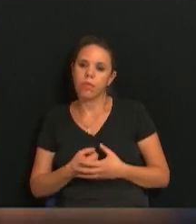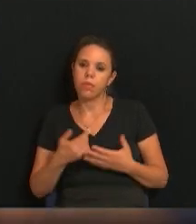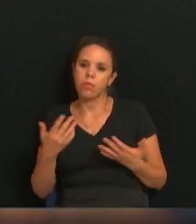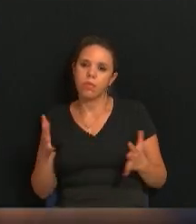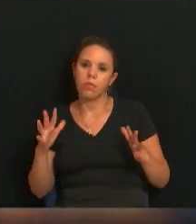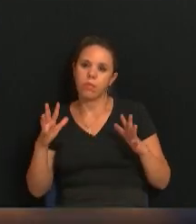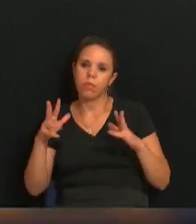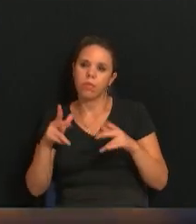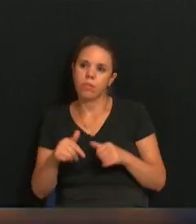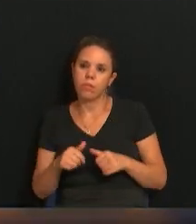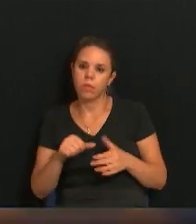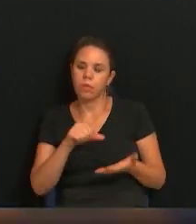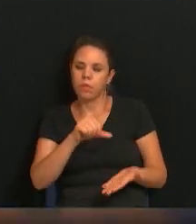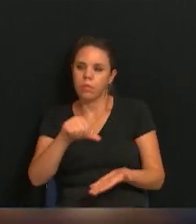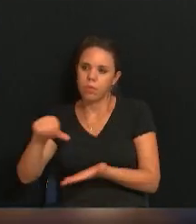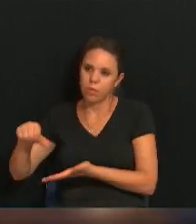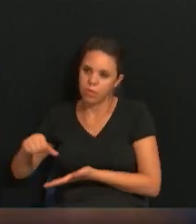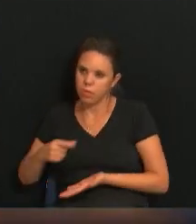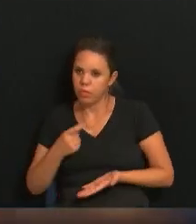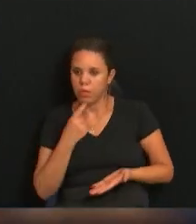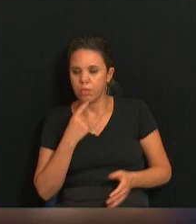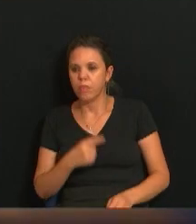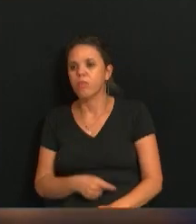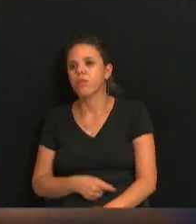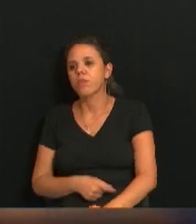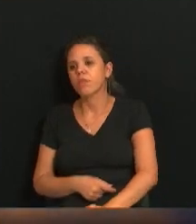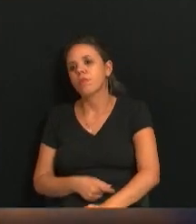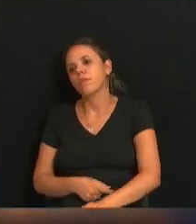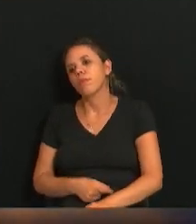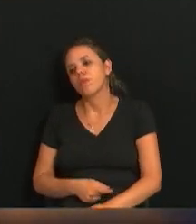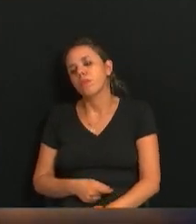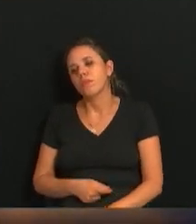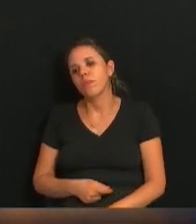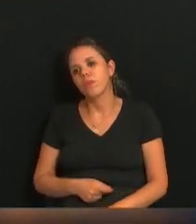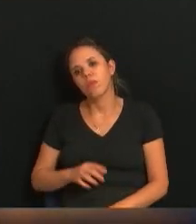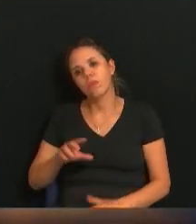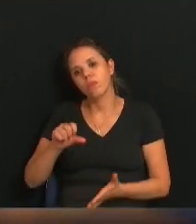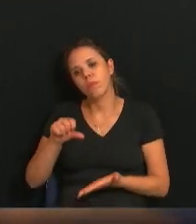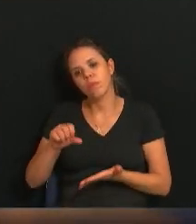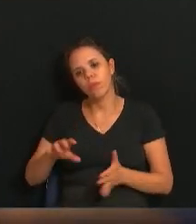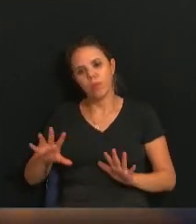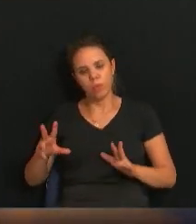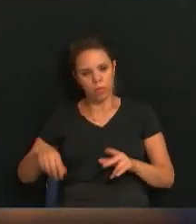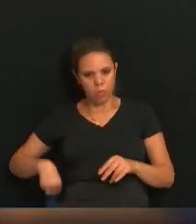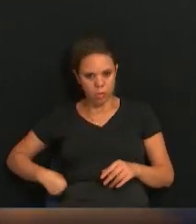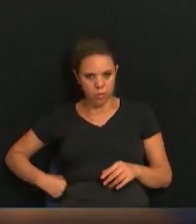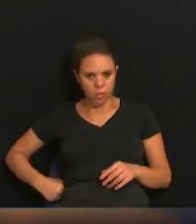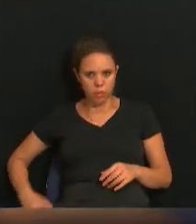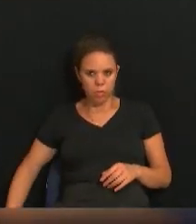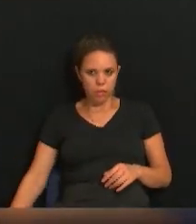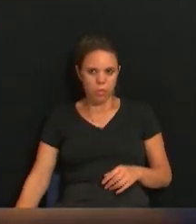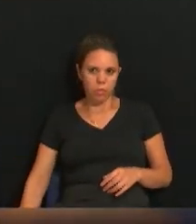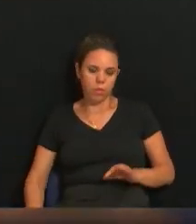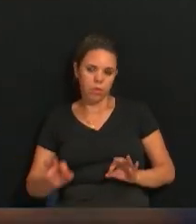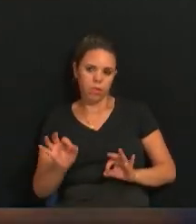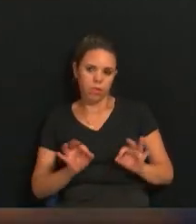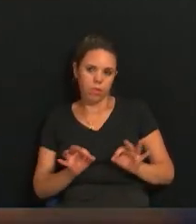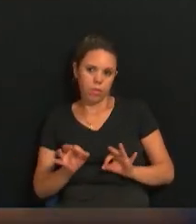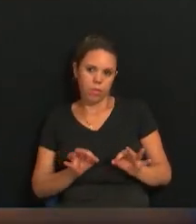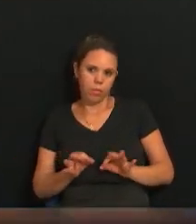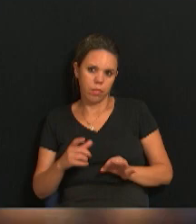os territórios do município de Campinas, em todas as regiões, as OSCs, né, as organizações que